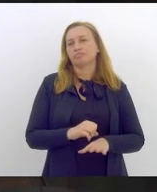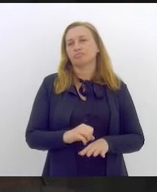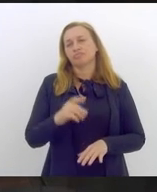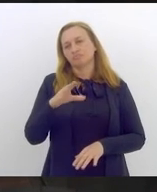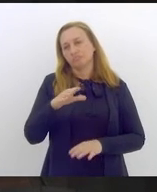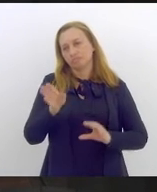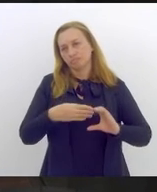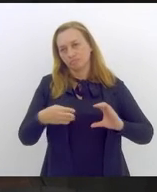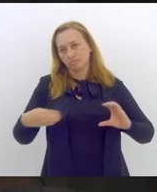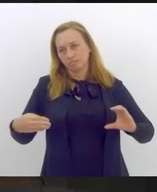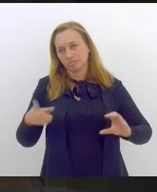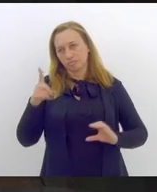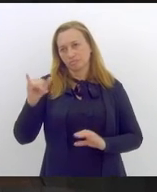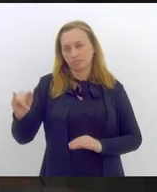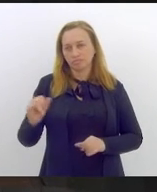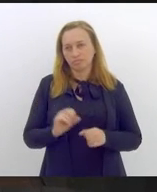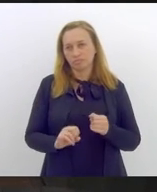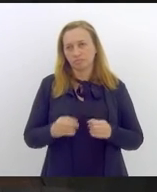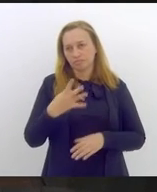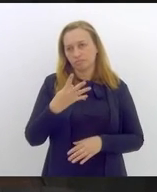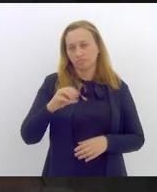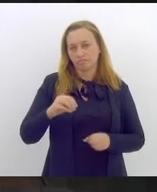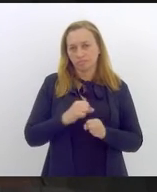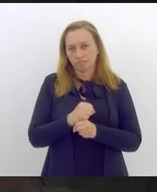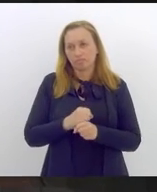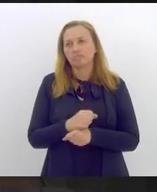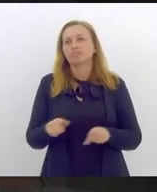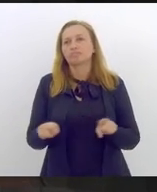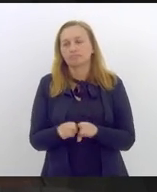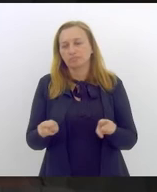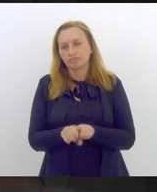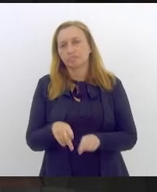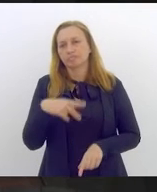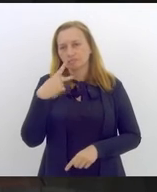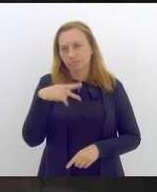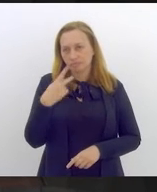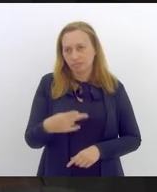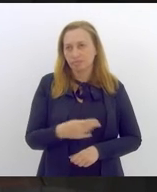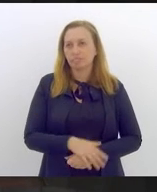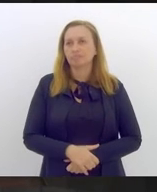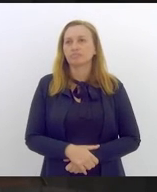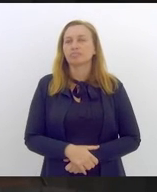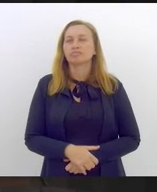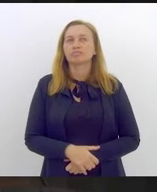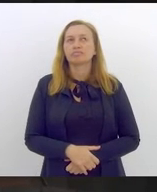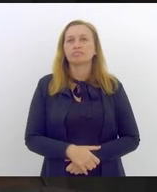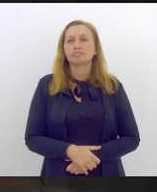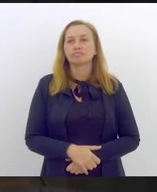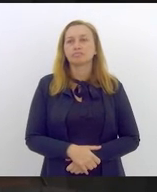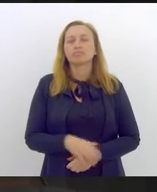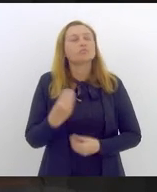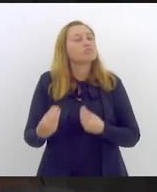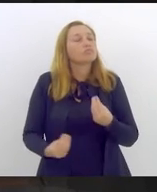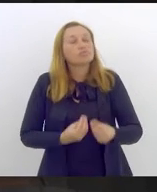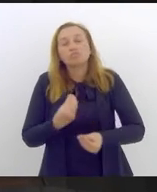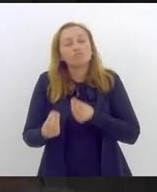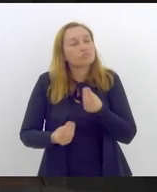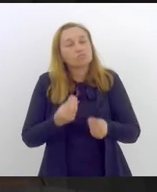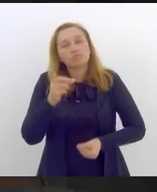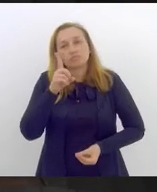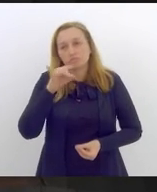da fidelizou a cerca de 40 anos quero também mencionar como dar si